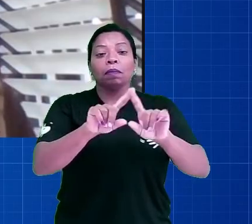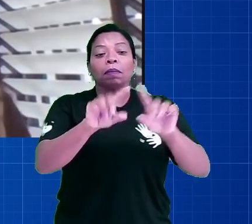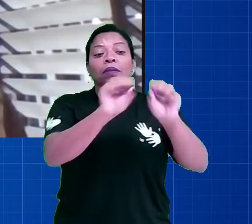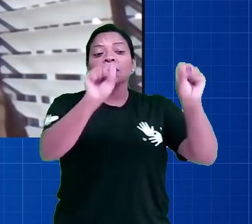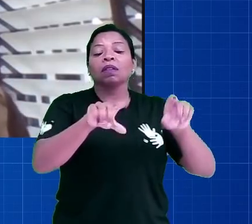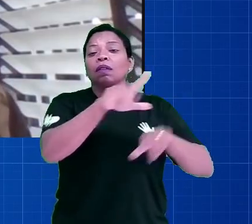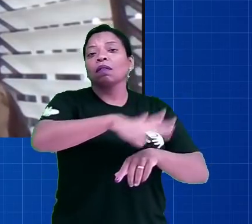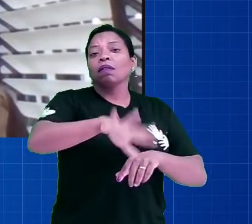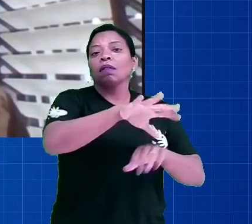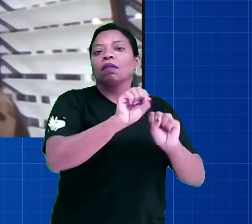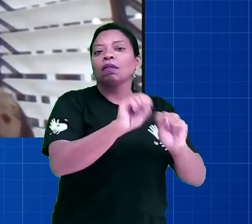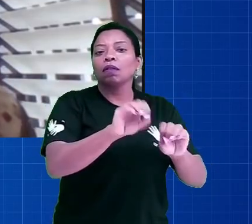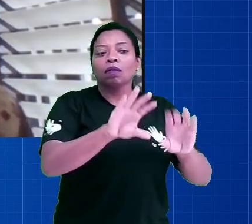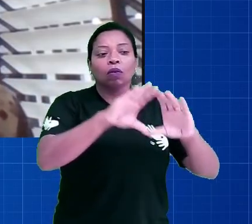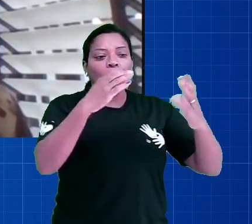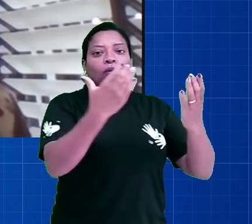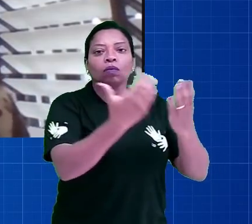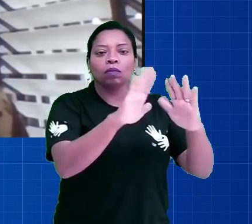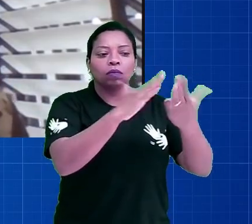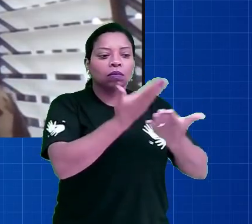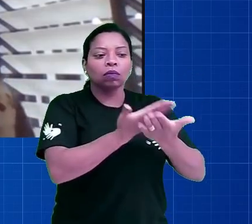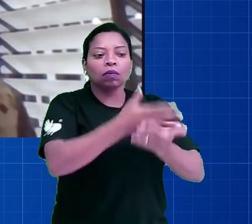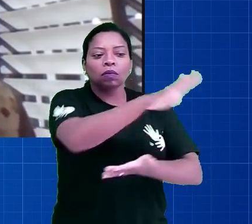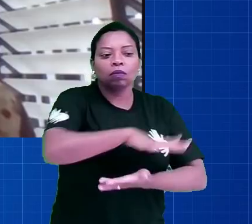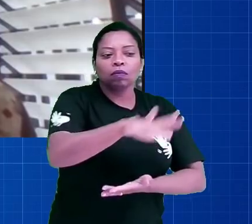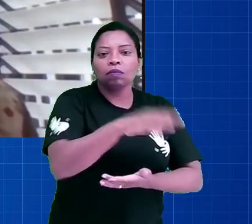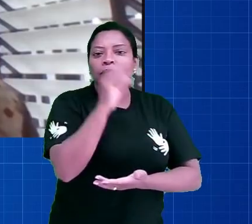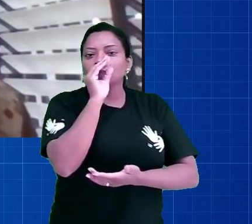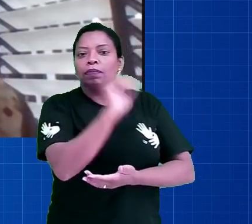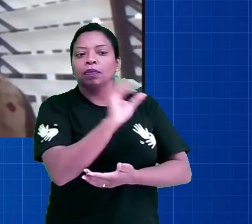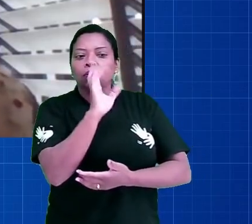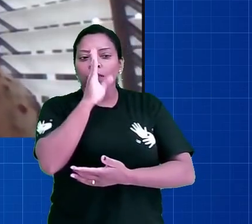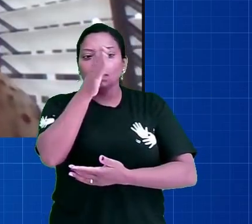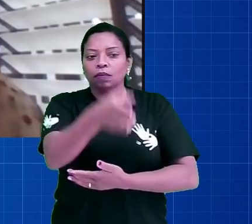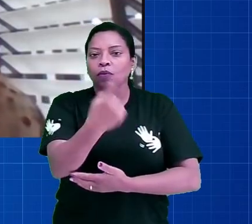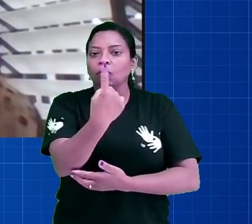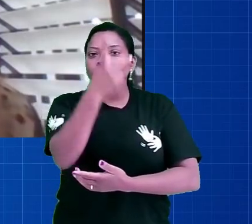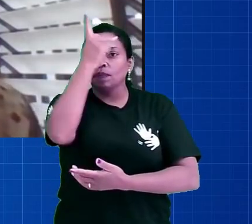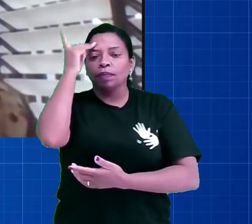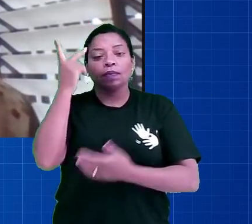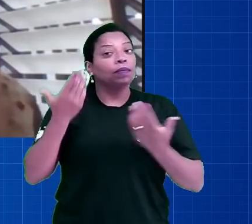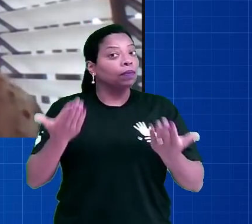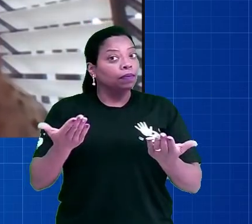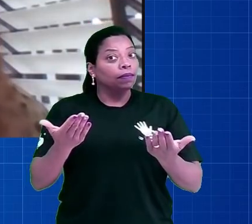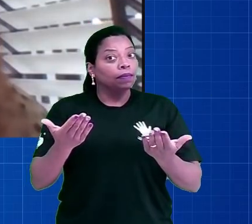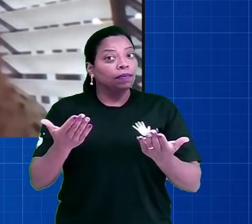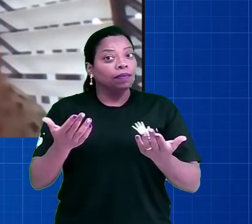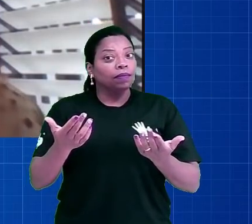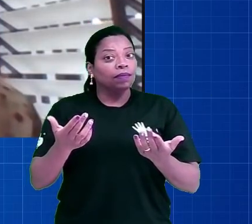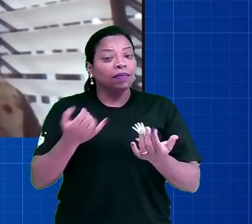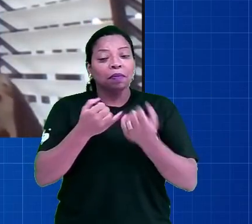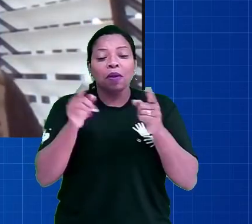não a comunidade. Então, vejam essas perspectivas de pensar apenas a sala de